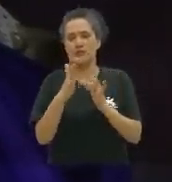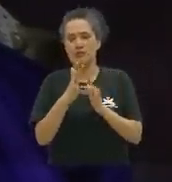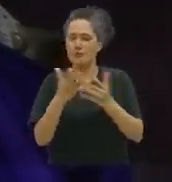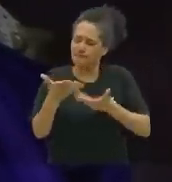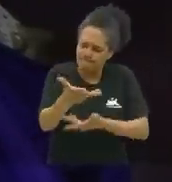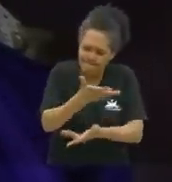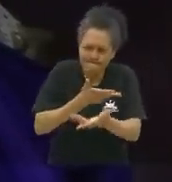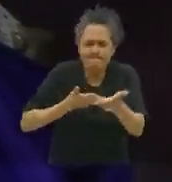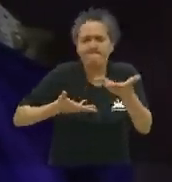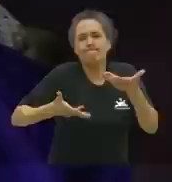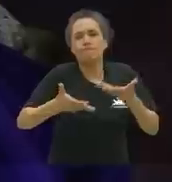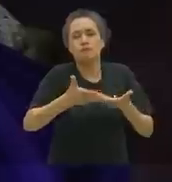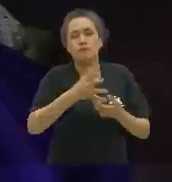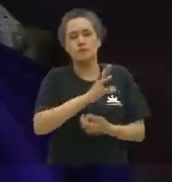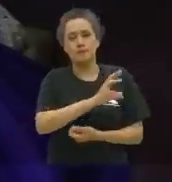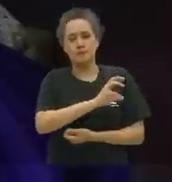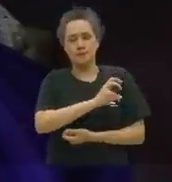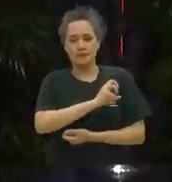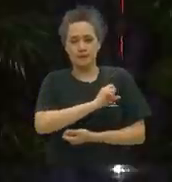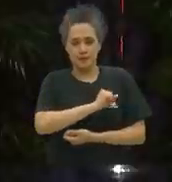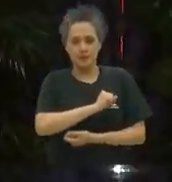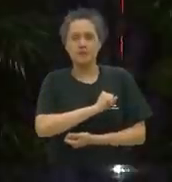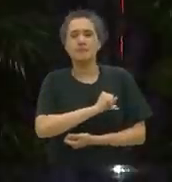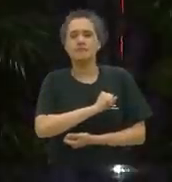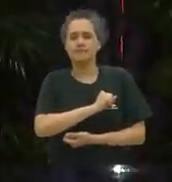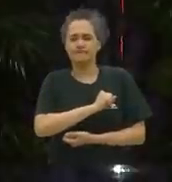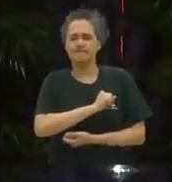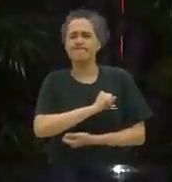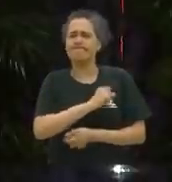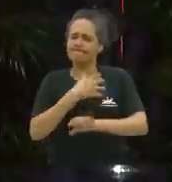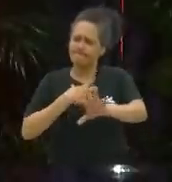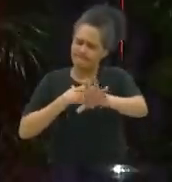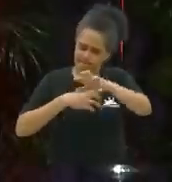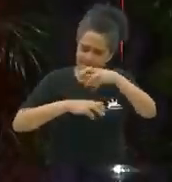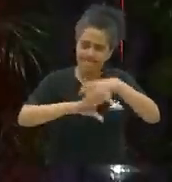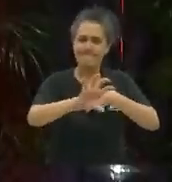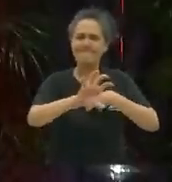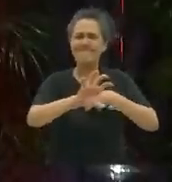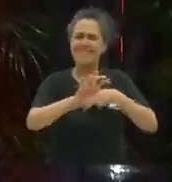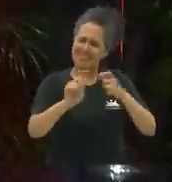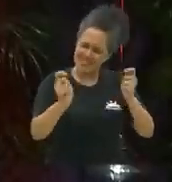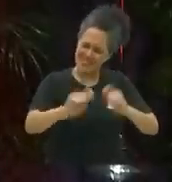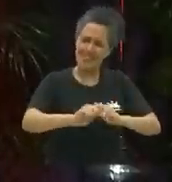Solidariedade, amor, compaixão. Agora,